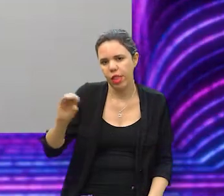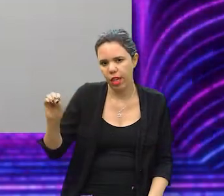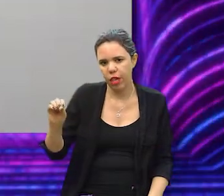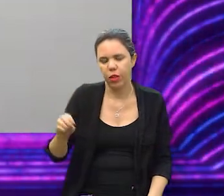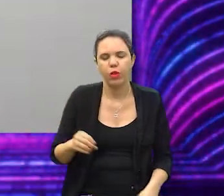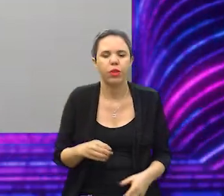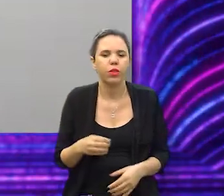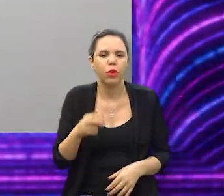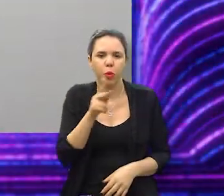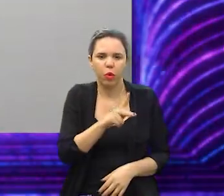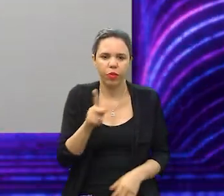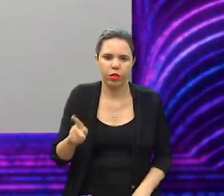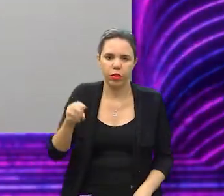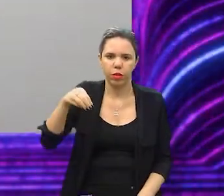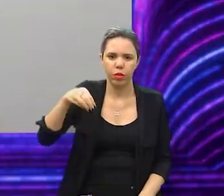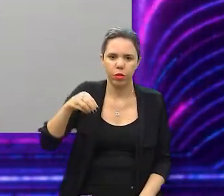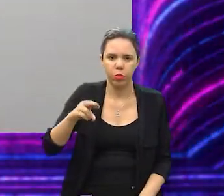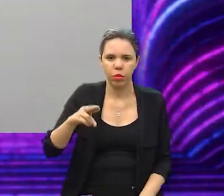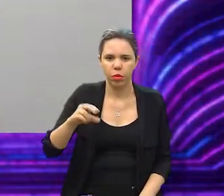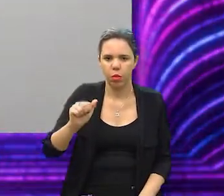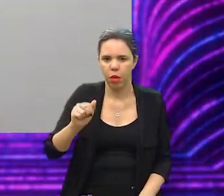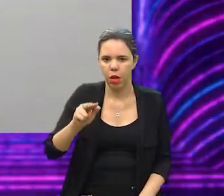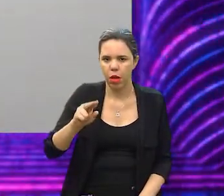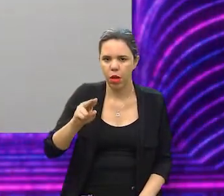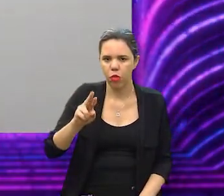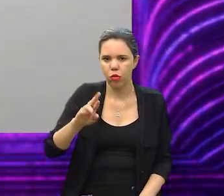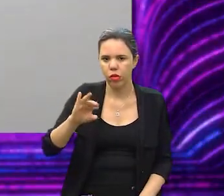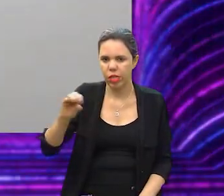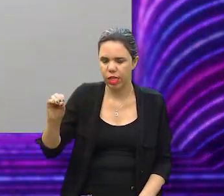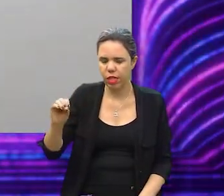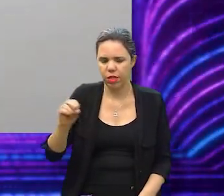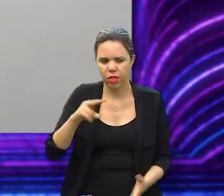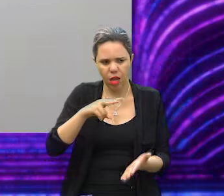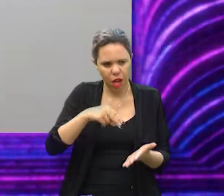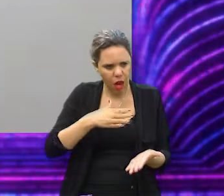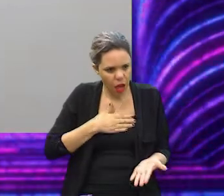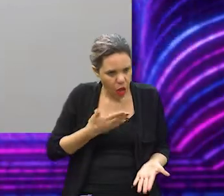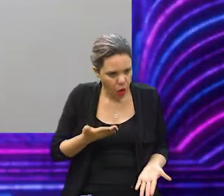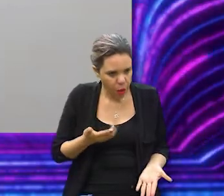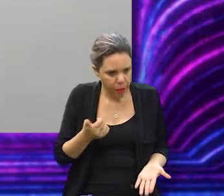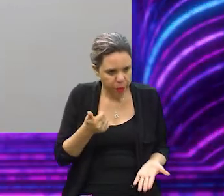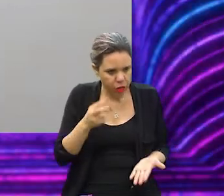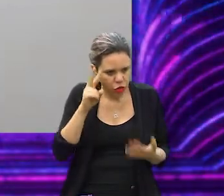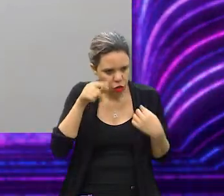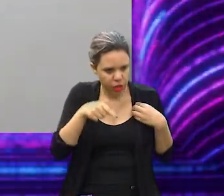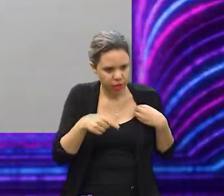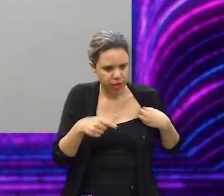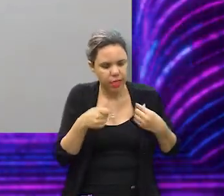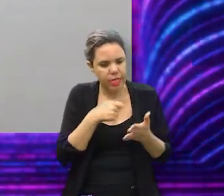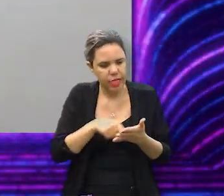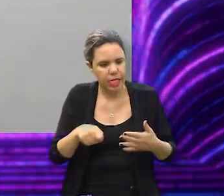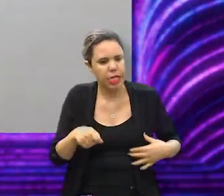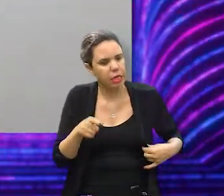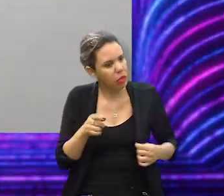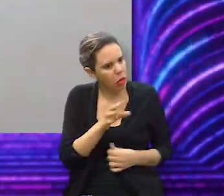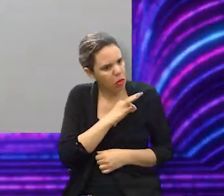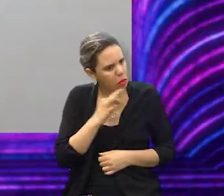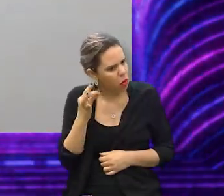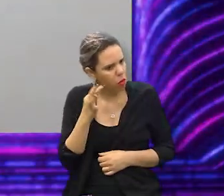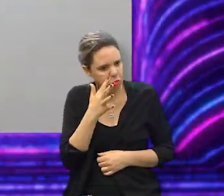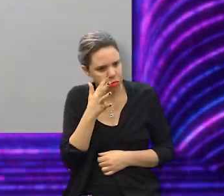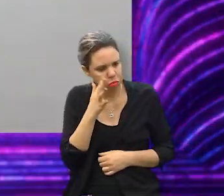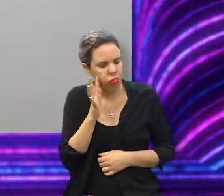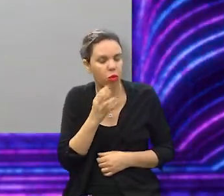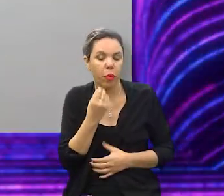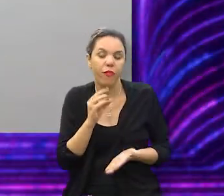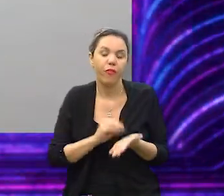com o professor Maurício Dias, e ele leu Kimber, ele falou assim: Wagner, a primeira história que você escreve a primeira história. Cara, ficou muito legal, só